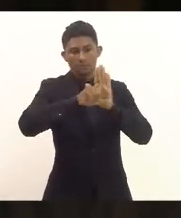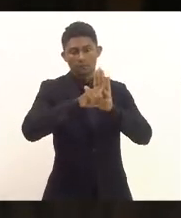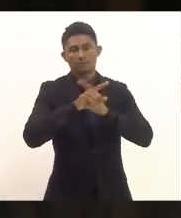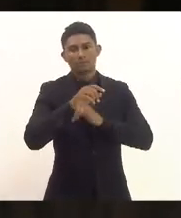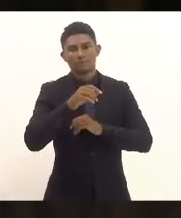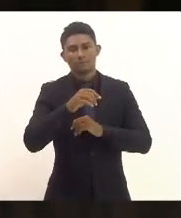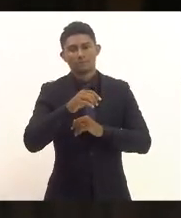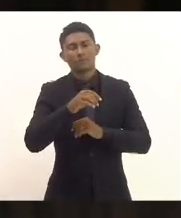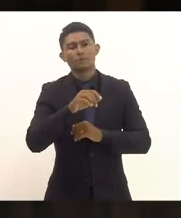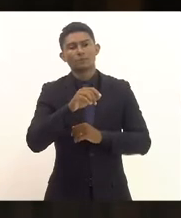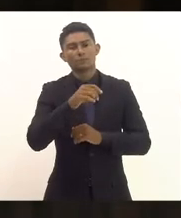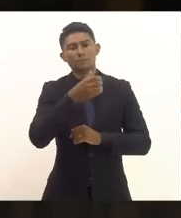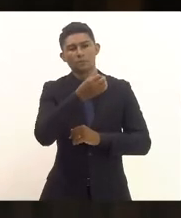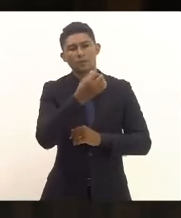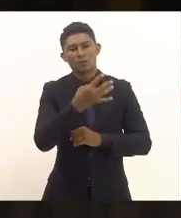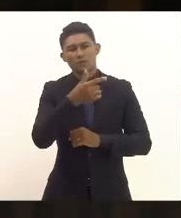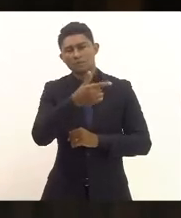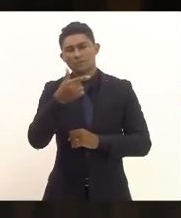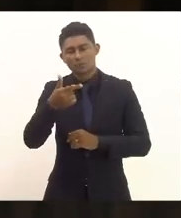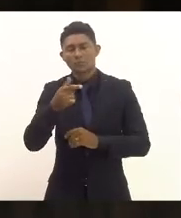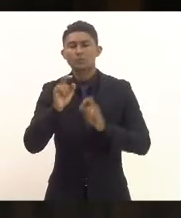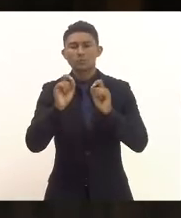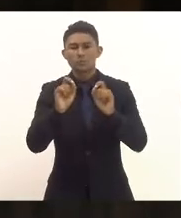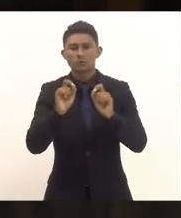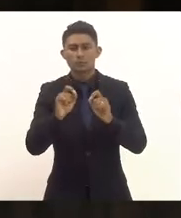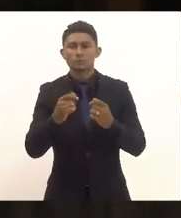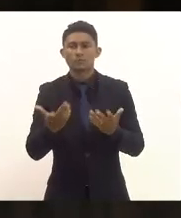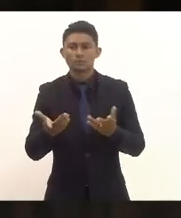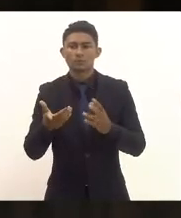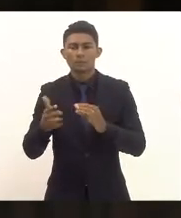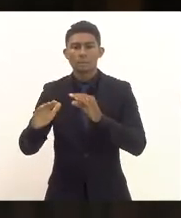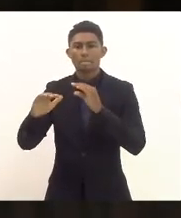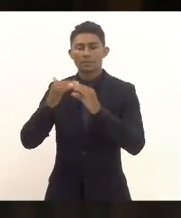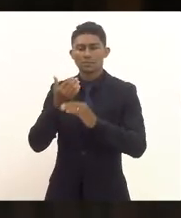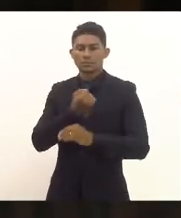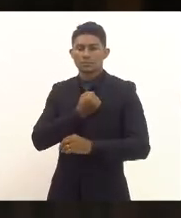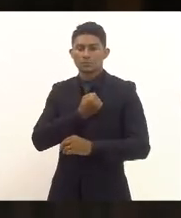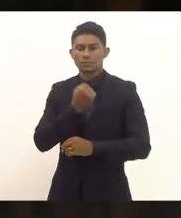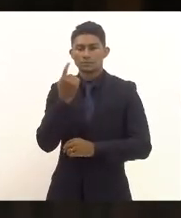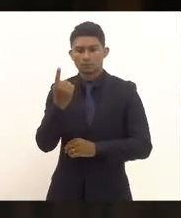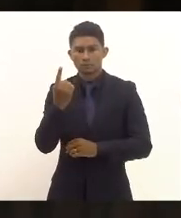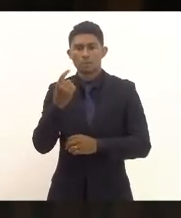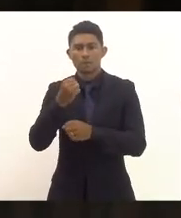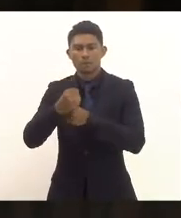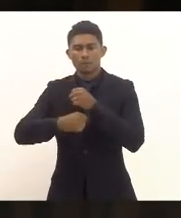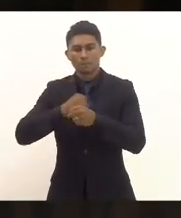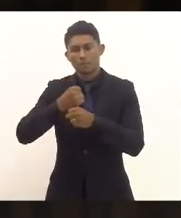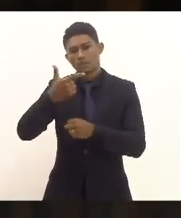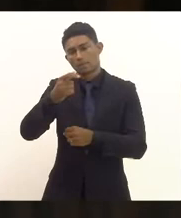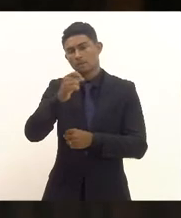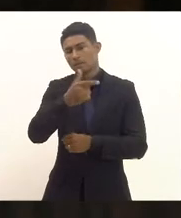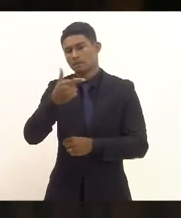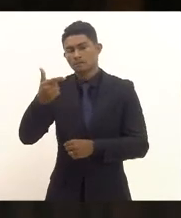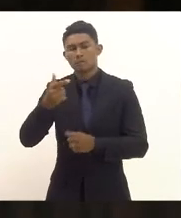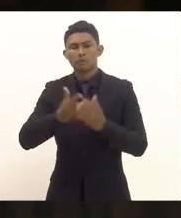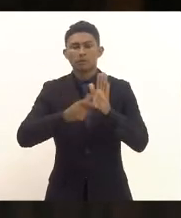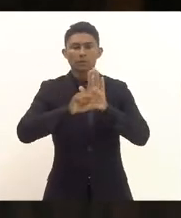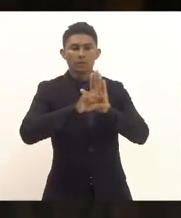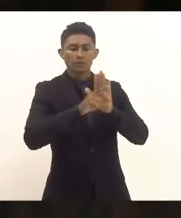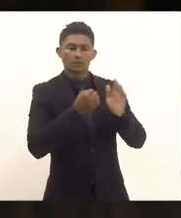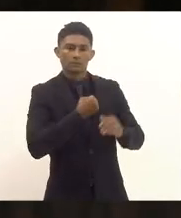64 de 22 de autoria da Defensoria Pública mensagem número um de 22 que altera a lei complementar